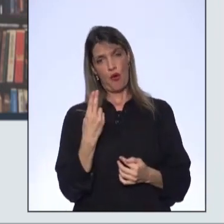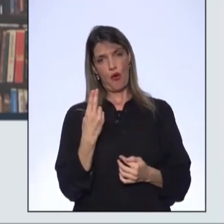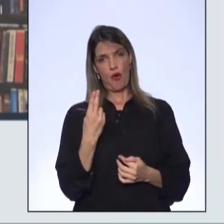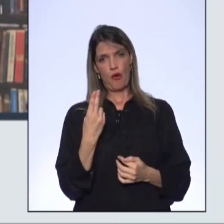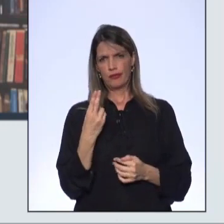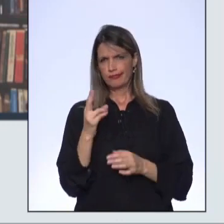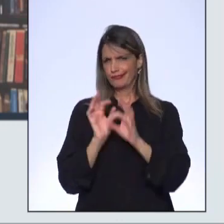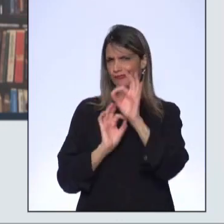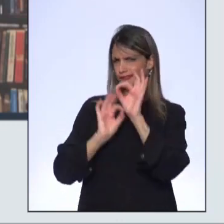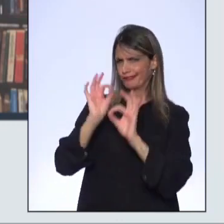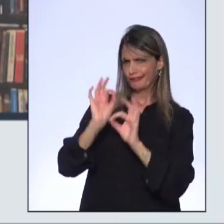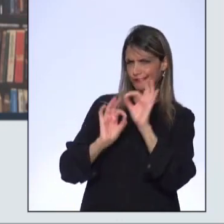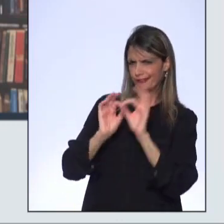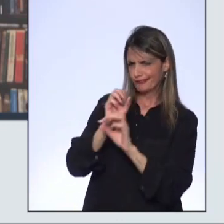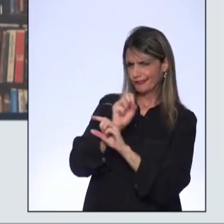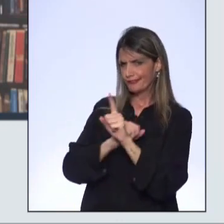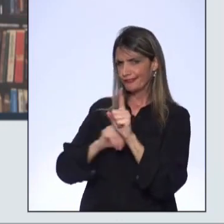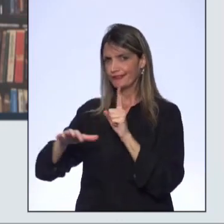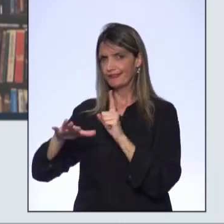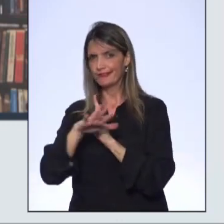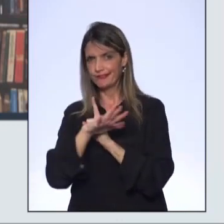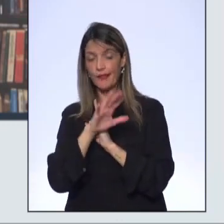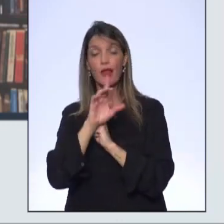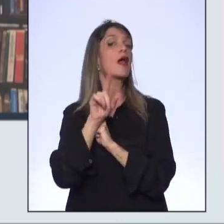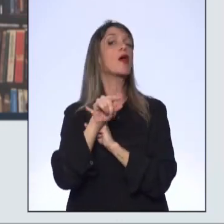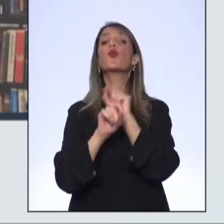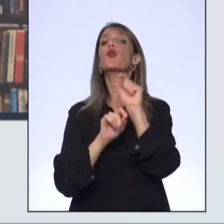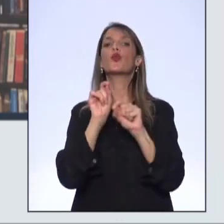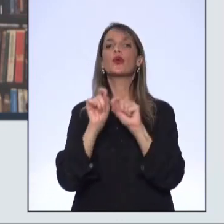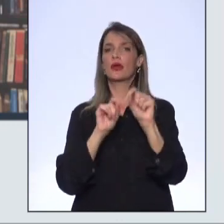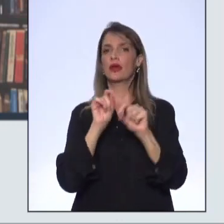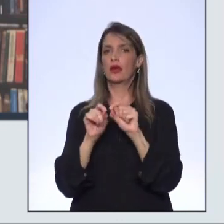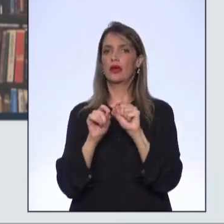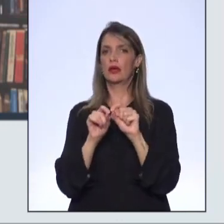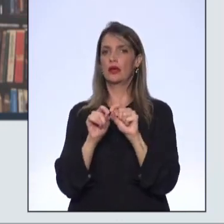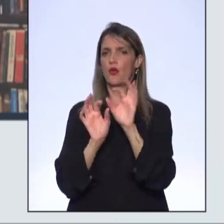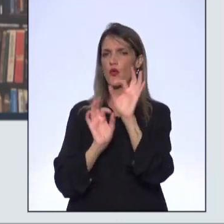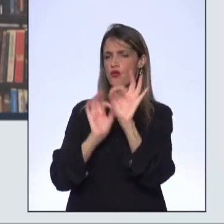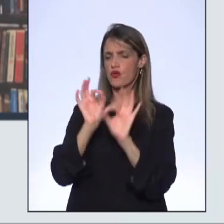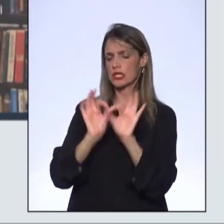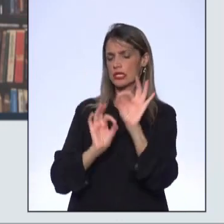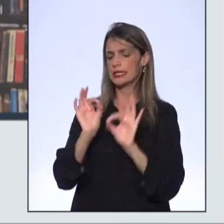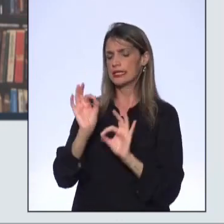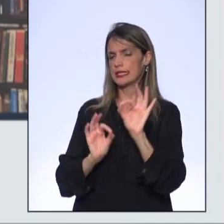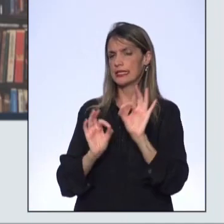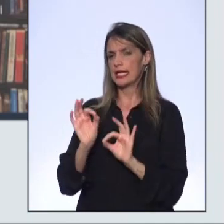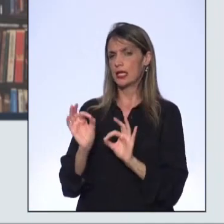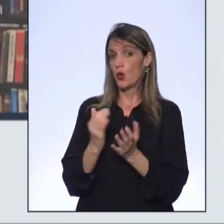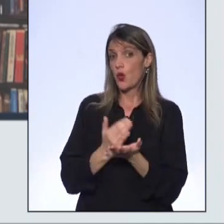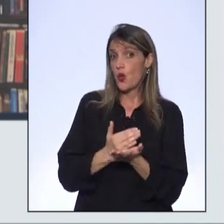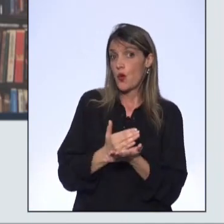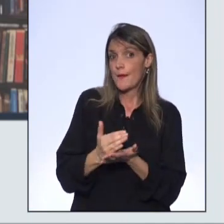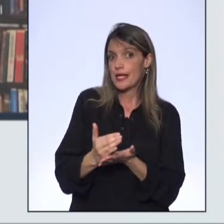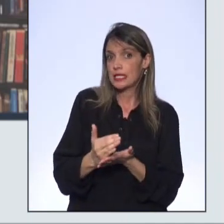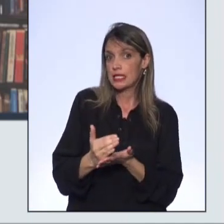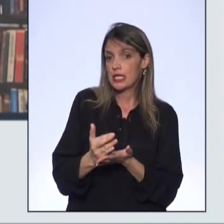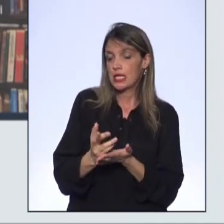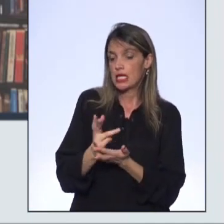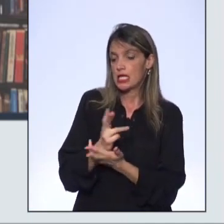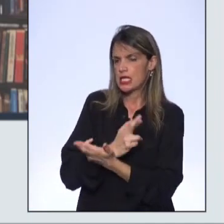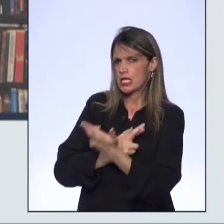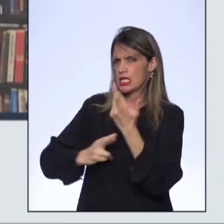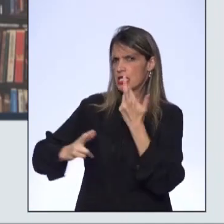uma organização social, ela é inteiramente organizada a partir de relações